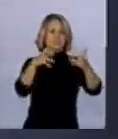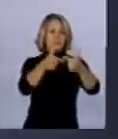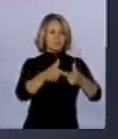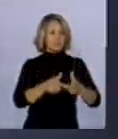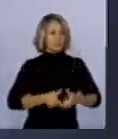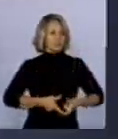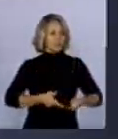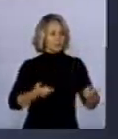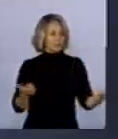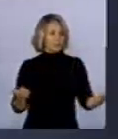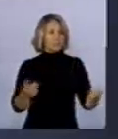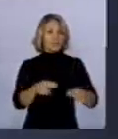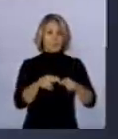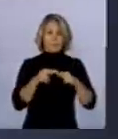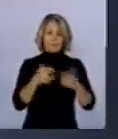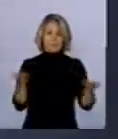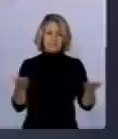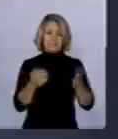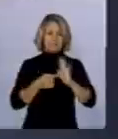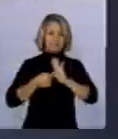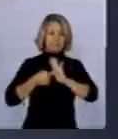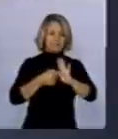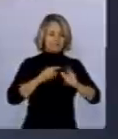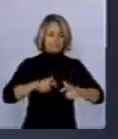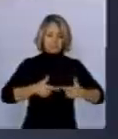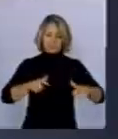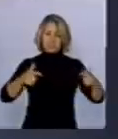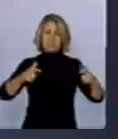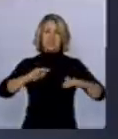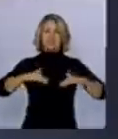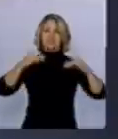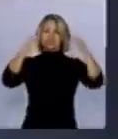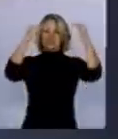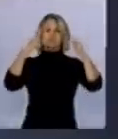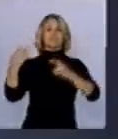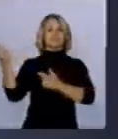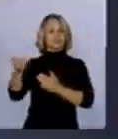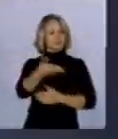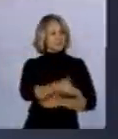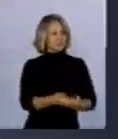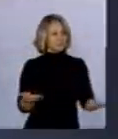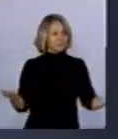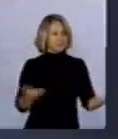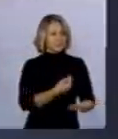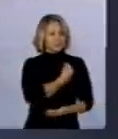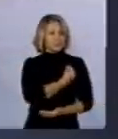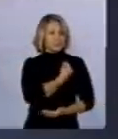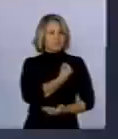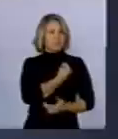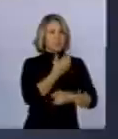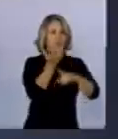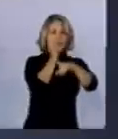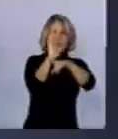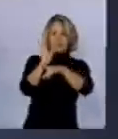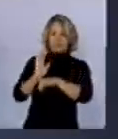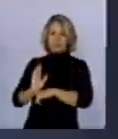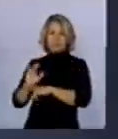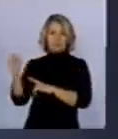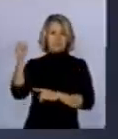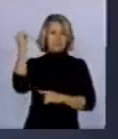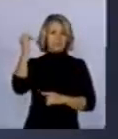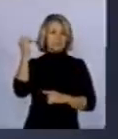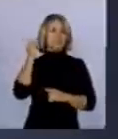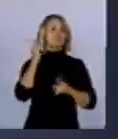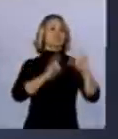mercado e é justamente esse potencial de desenvolvimento que nos traz aqui hoje filmes são um importante elemento da